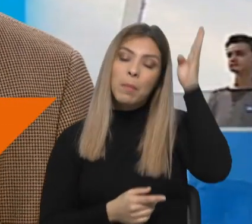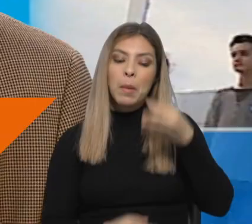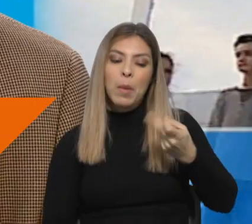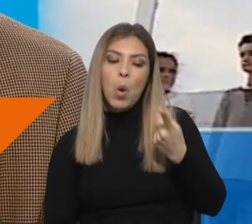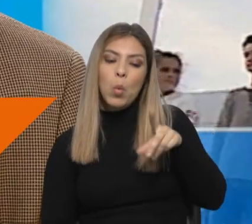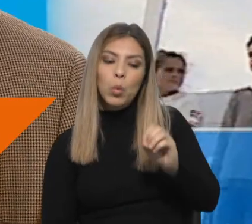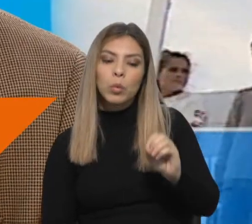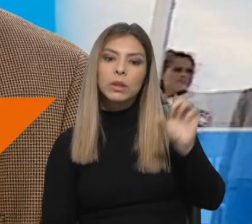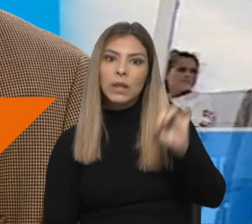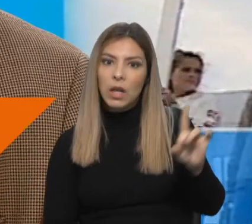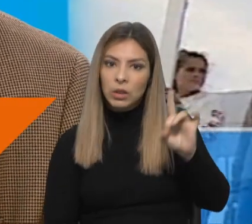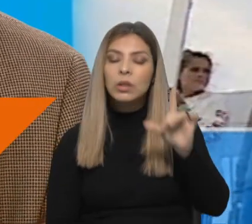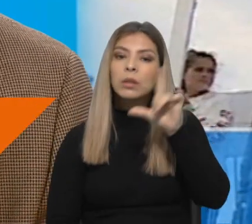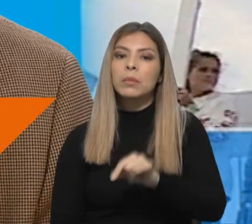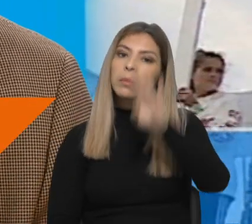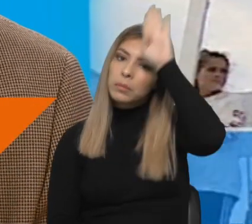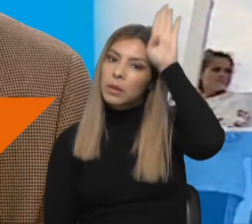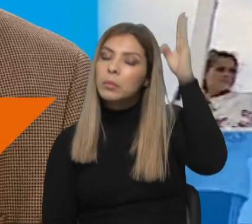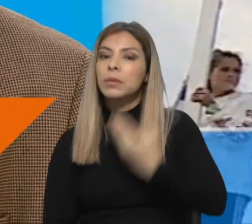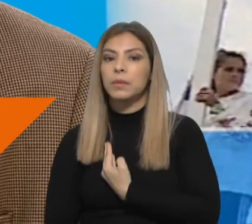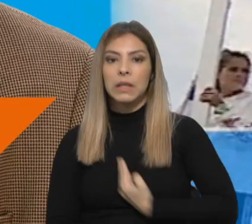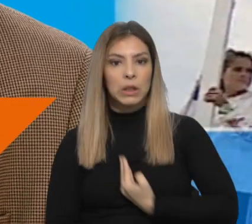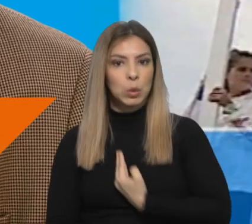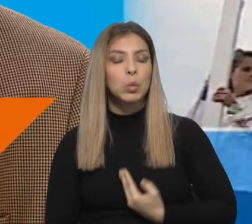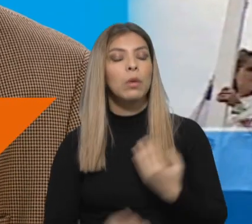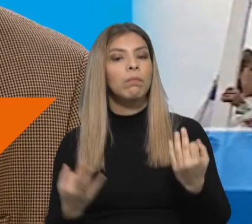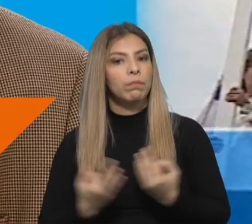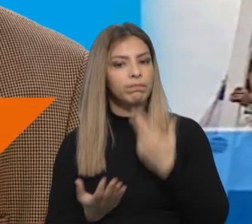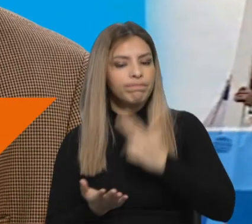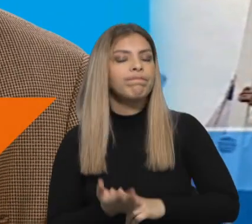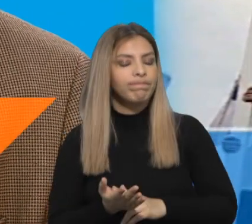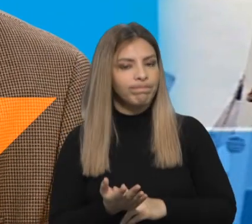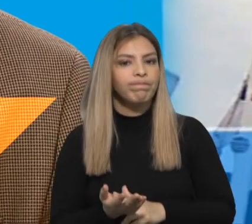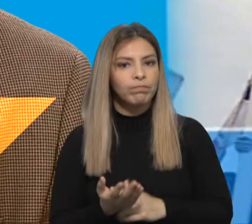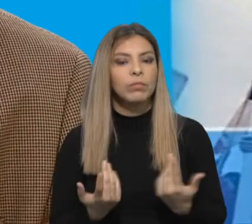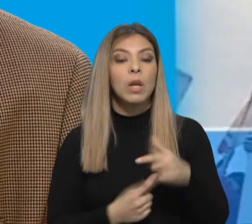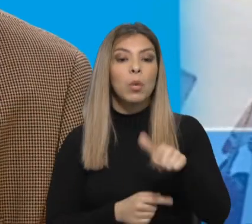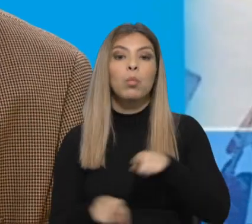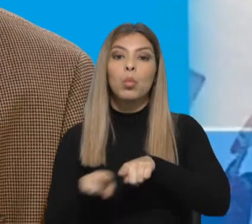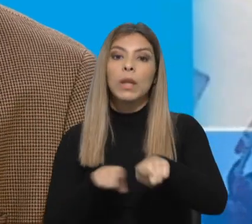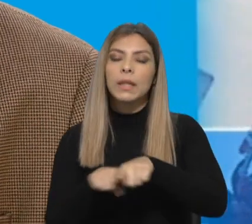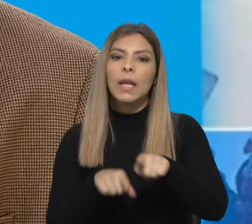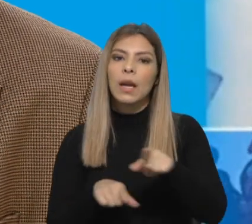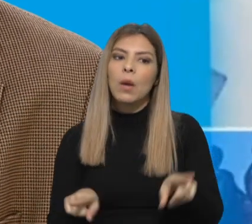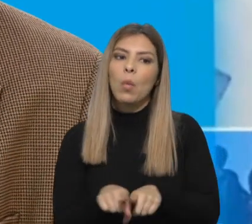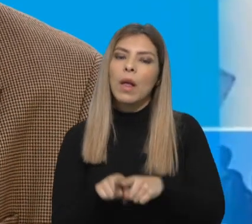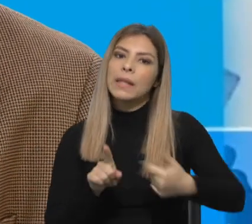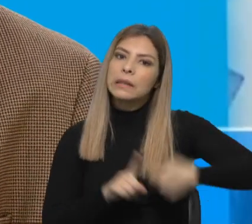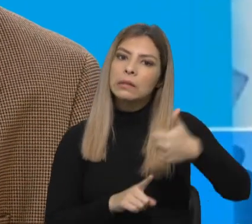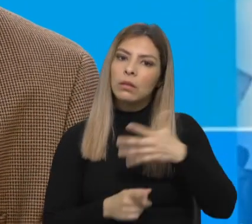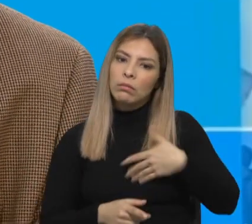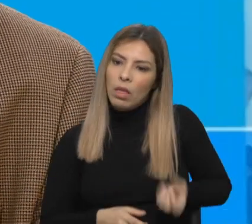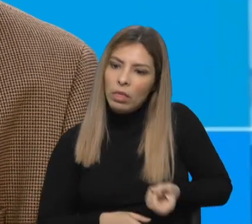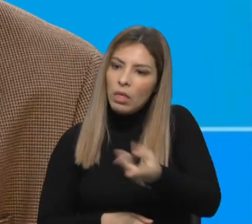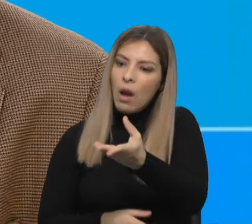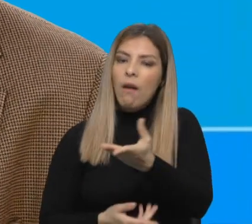Papa Francisco, lembrava-nos precisamente esta ideia de que a política deve ser presidida pelo valor da caridade, ou seja, pelo valor da entrega e